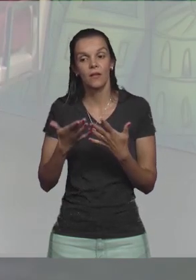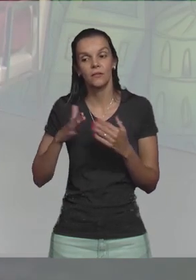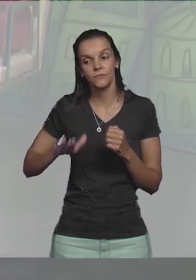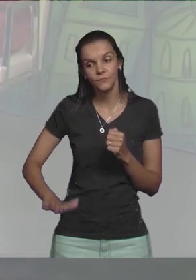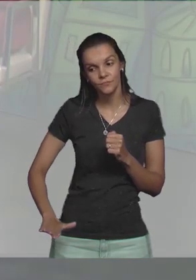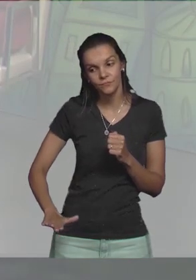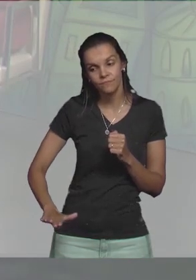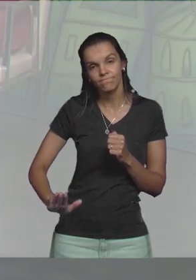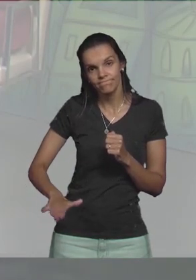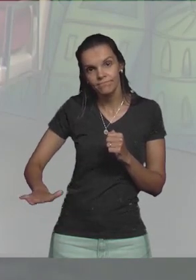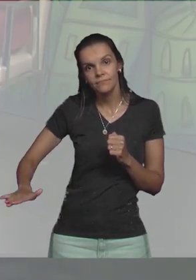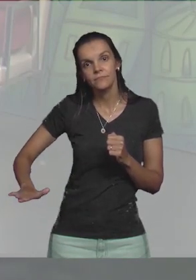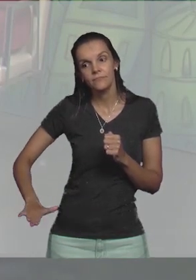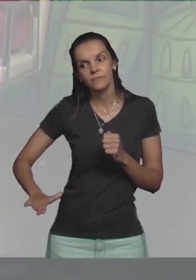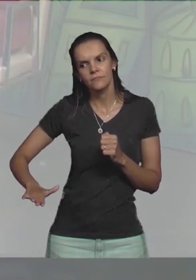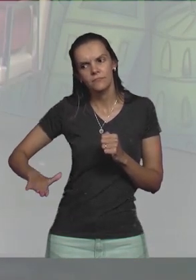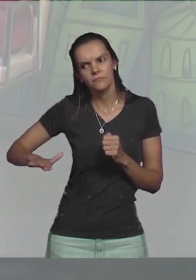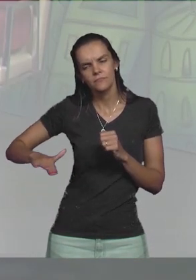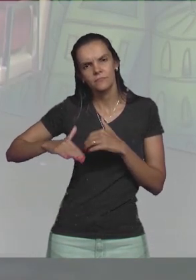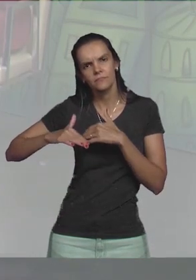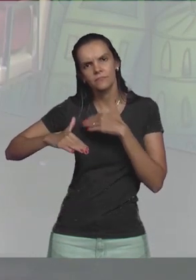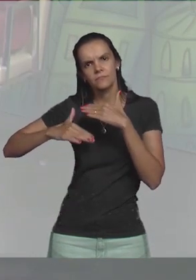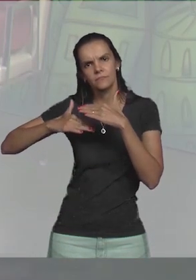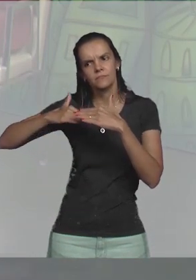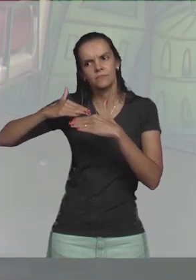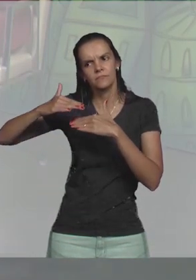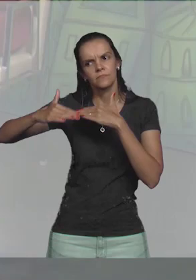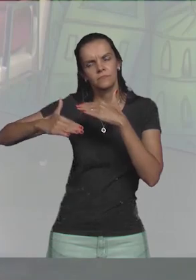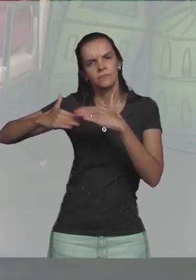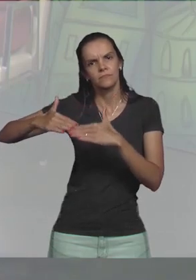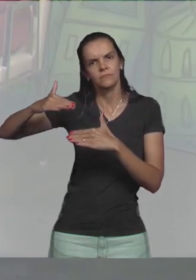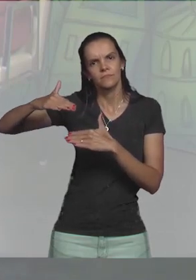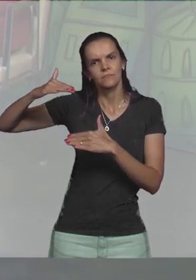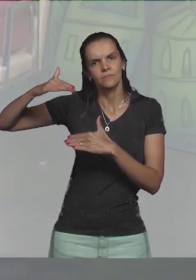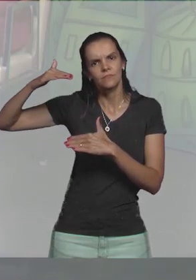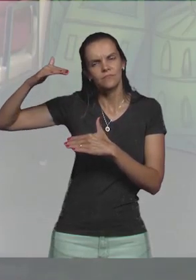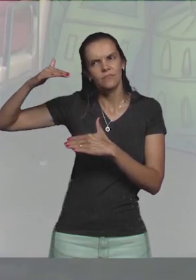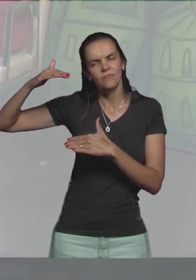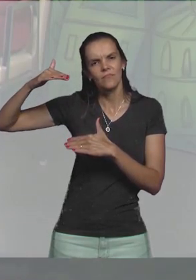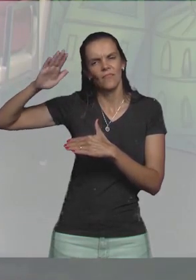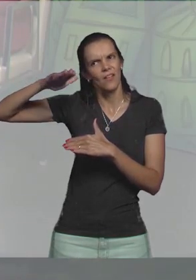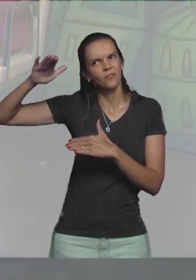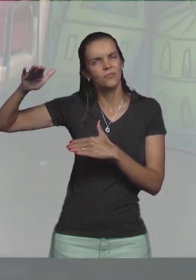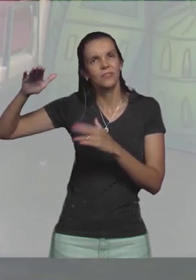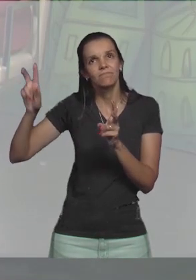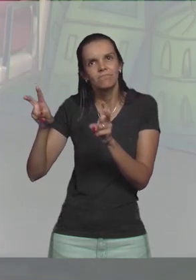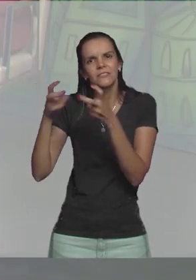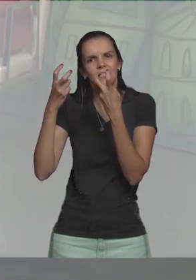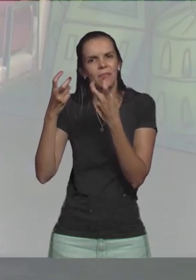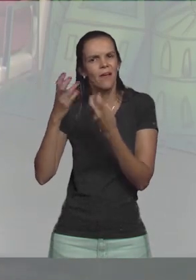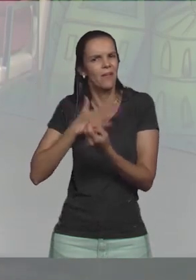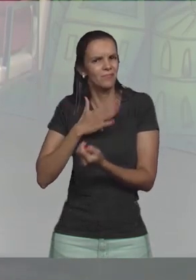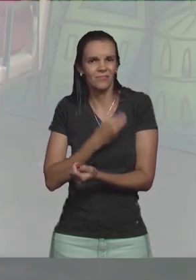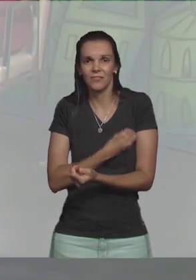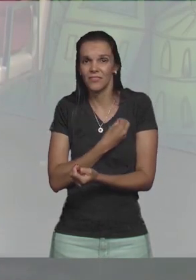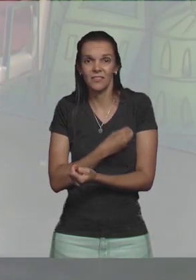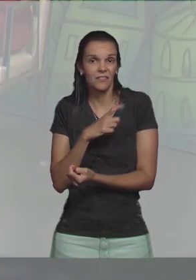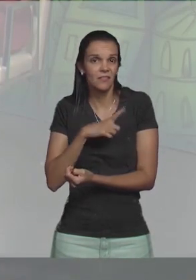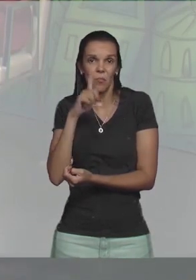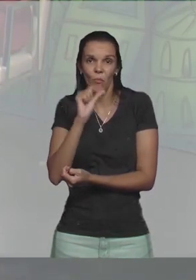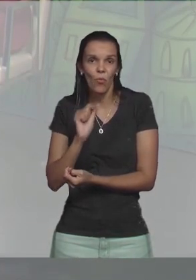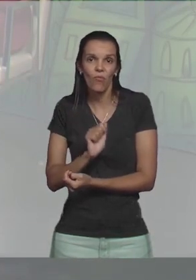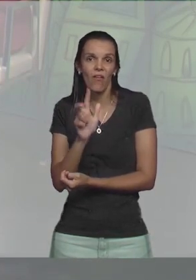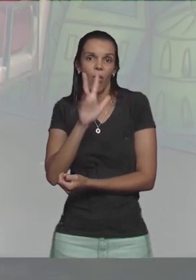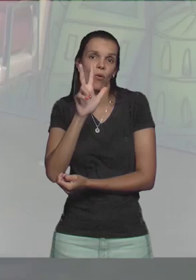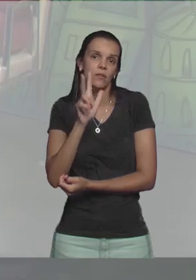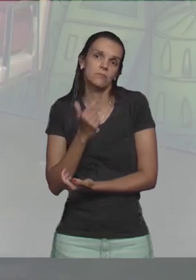vai se tornando um adulto, ela vai percebendo que a vida dela tem muito pouco valor, né? É o que a